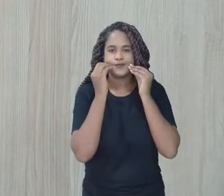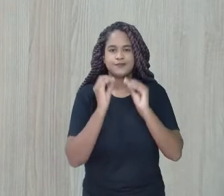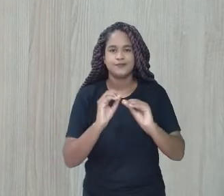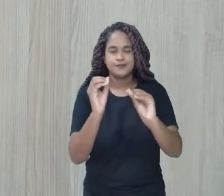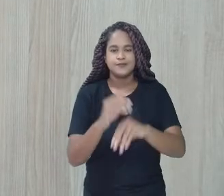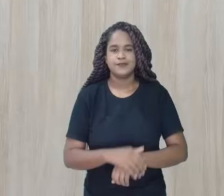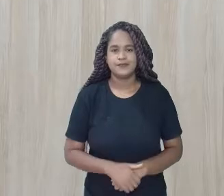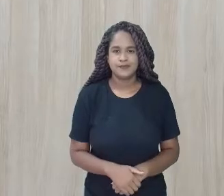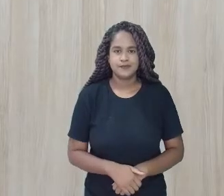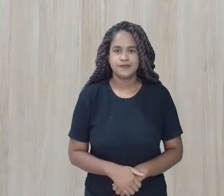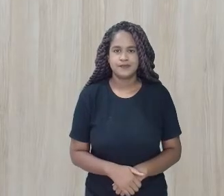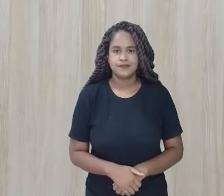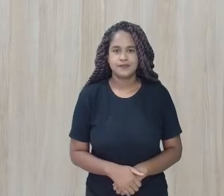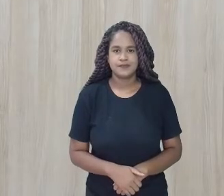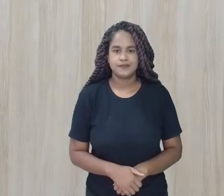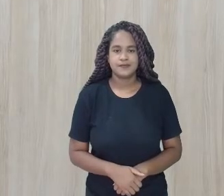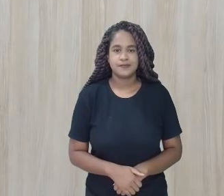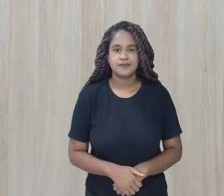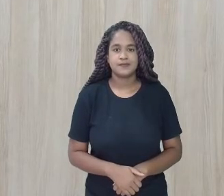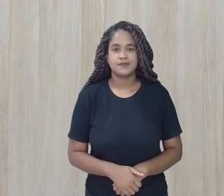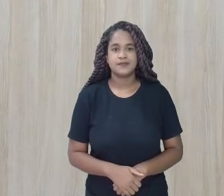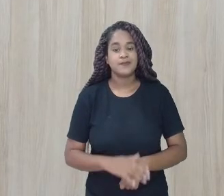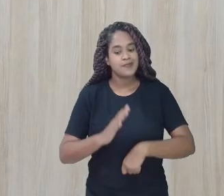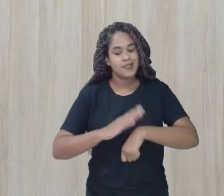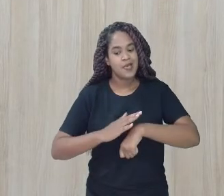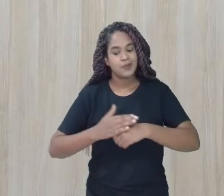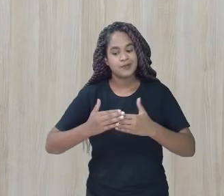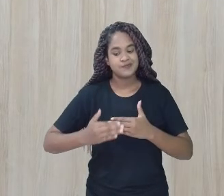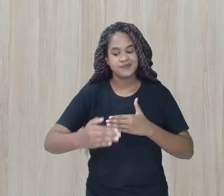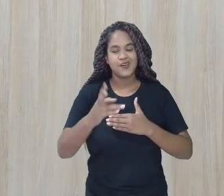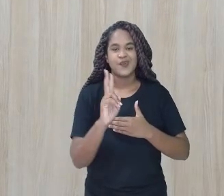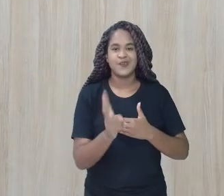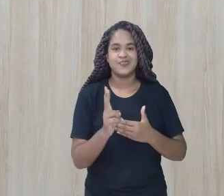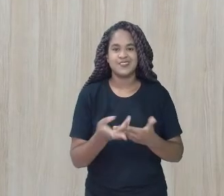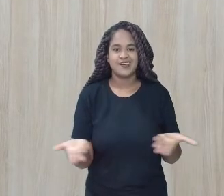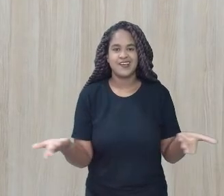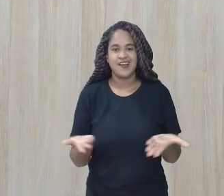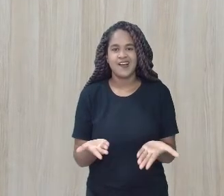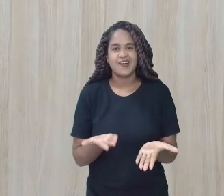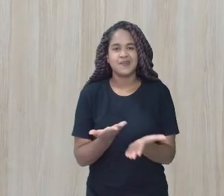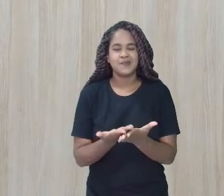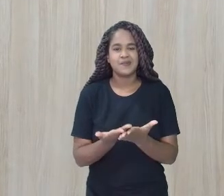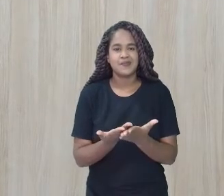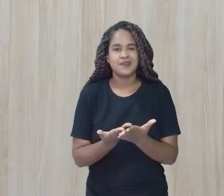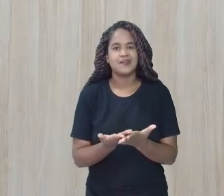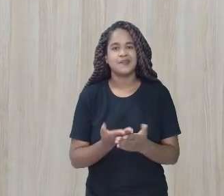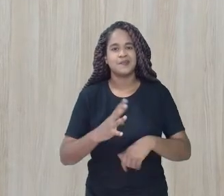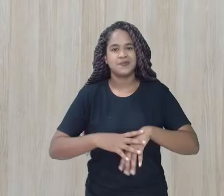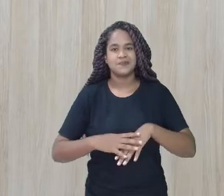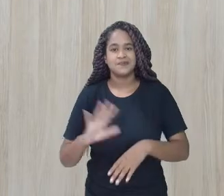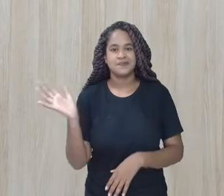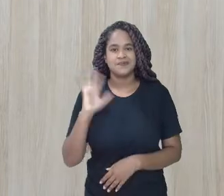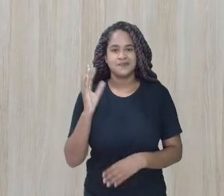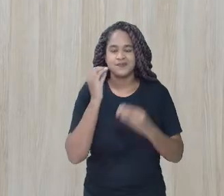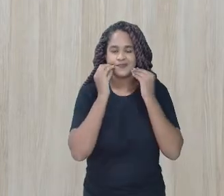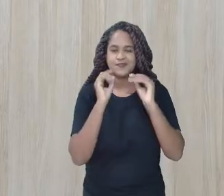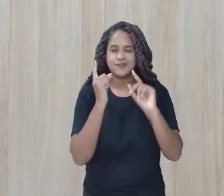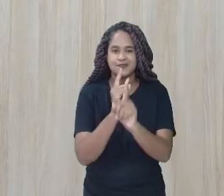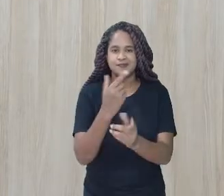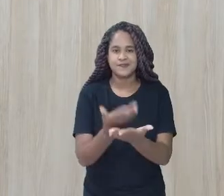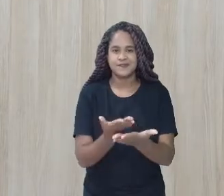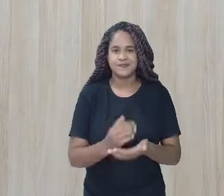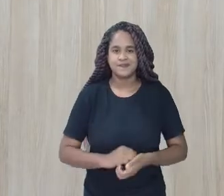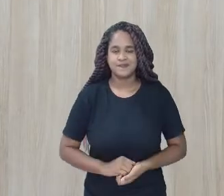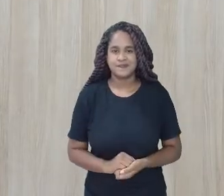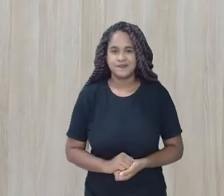vocês. O tempo segue, minha gente, e é hora da aula de matemática. Vou-me embora. Um cheiro e até a próxima aula.